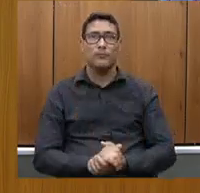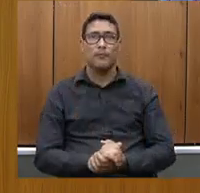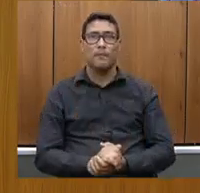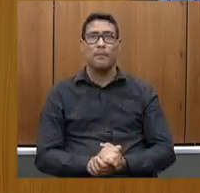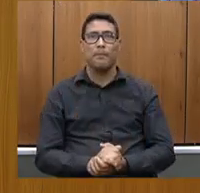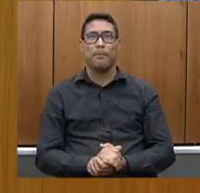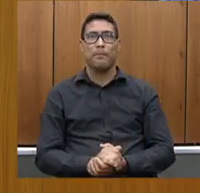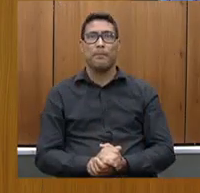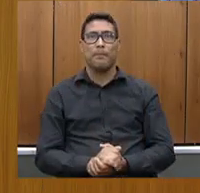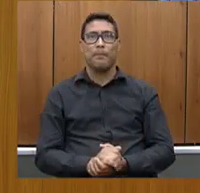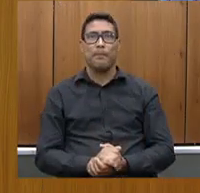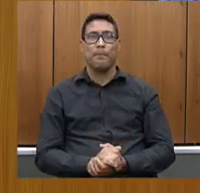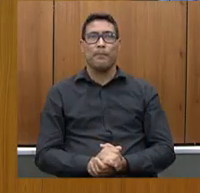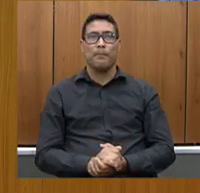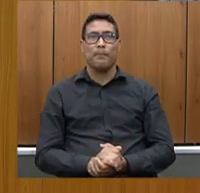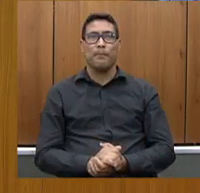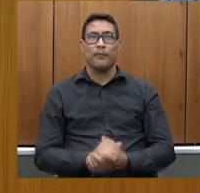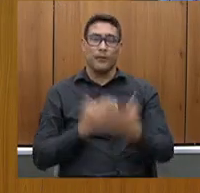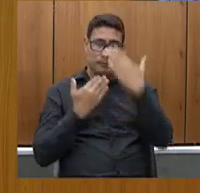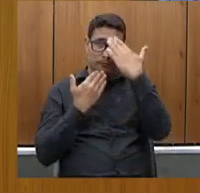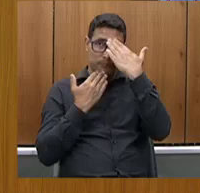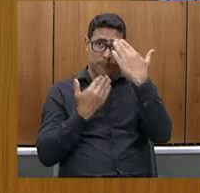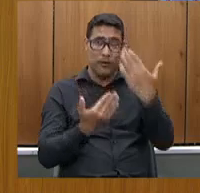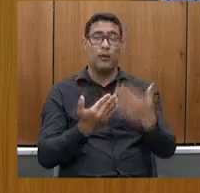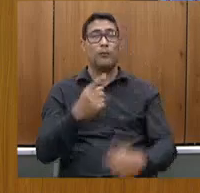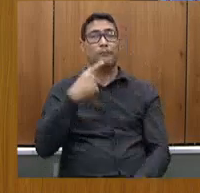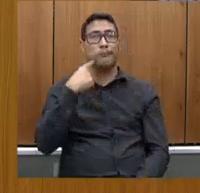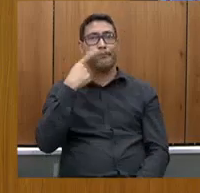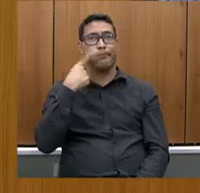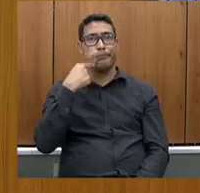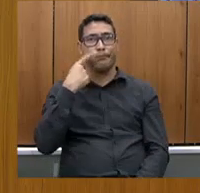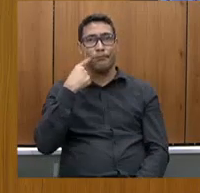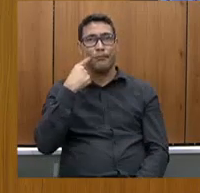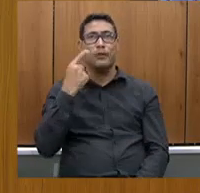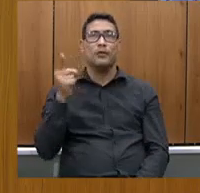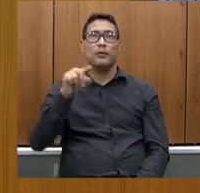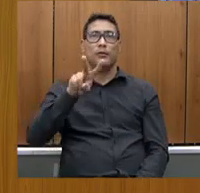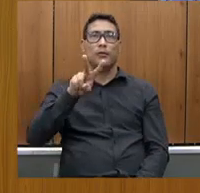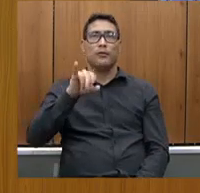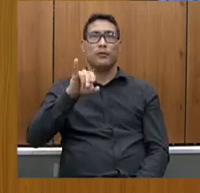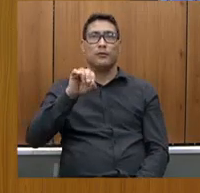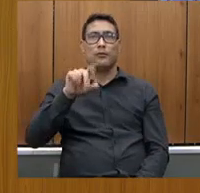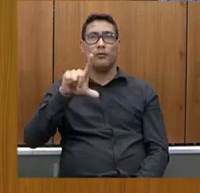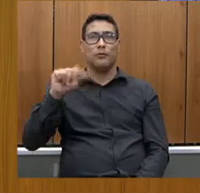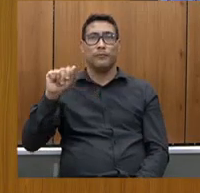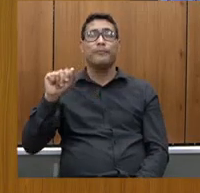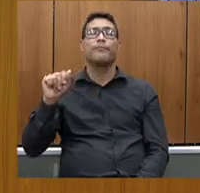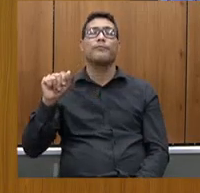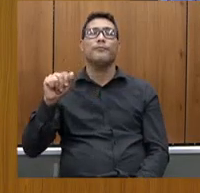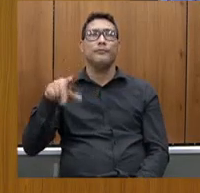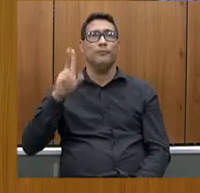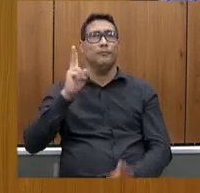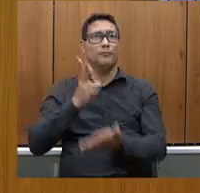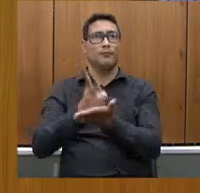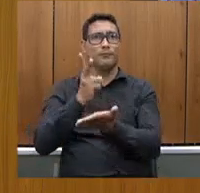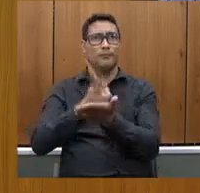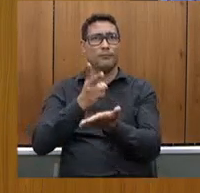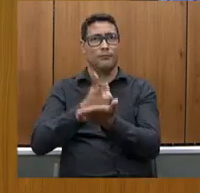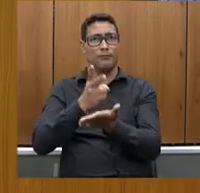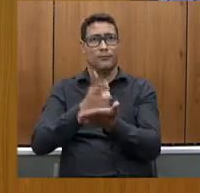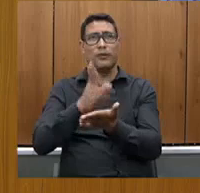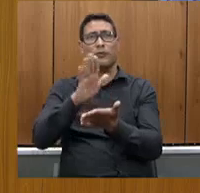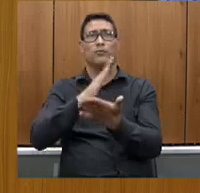agradecemos as palavras da Luz deputada celisa viola sempre nos